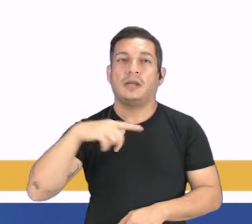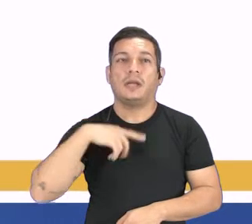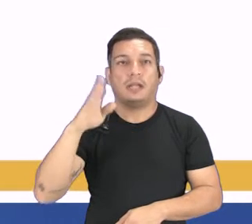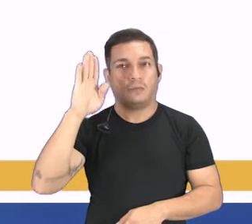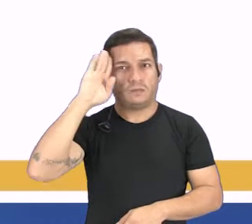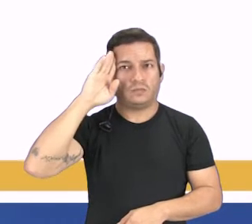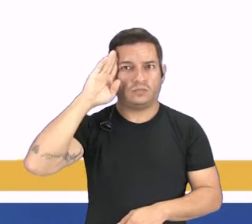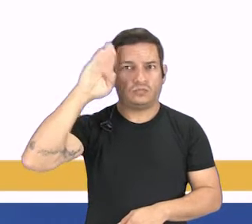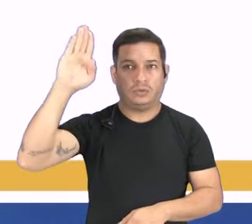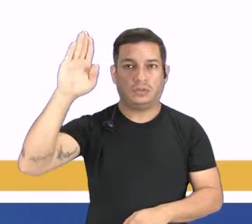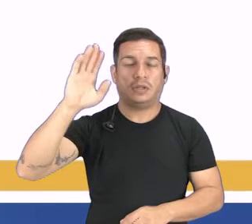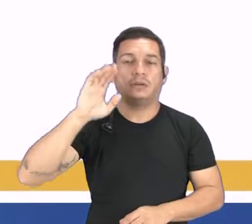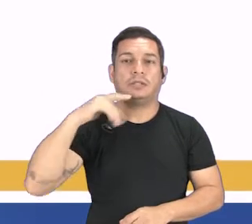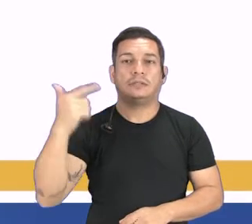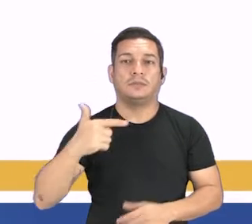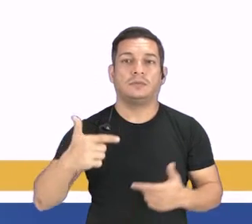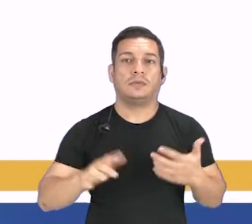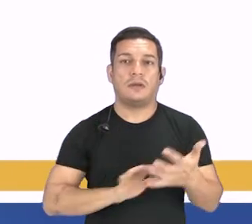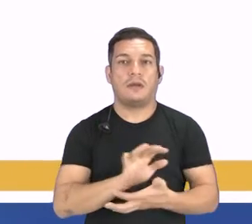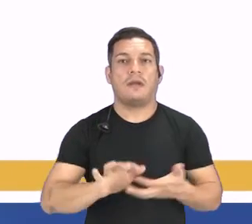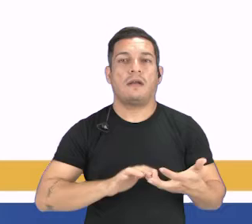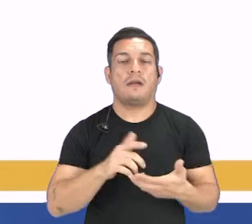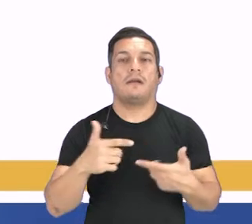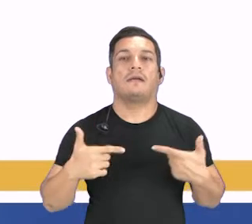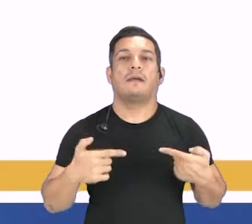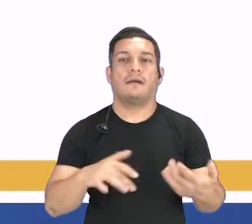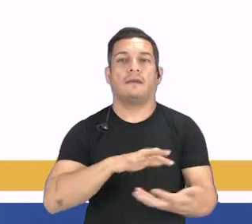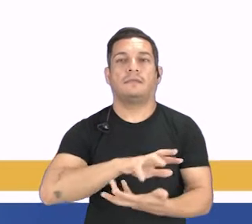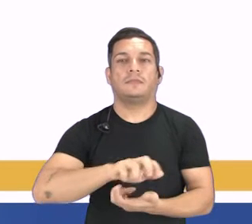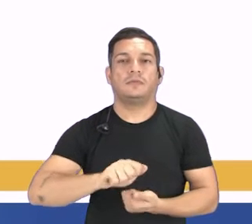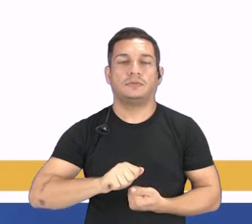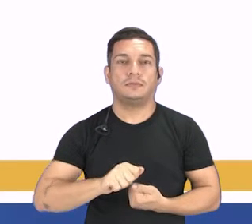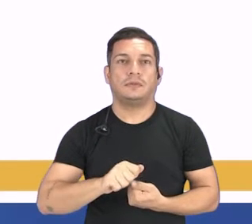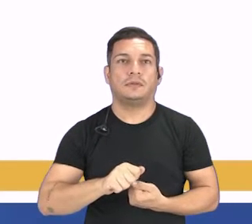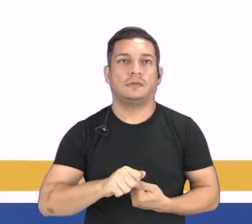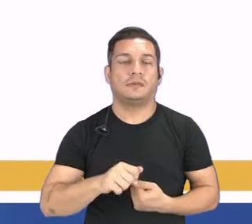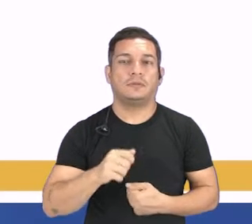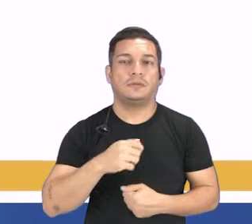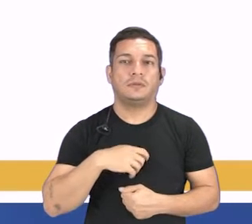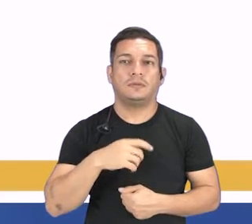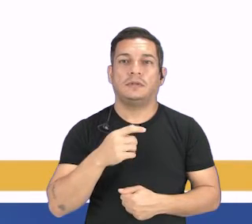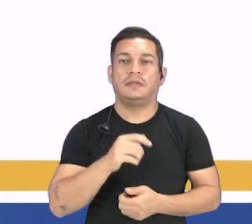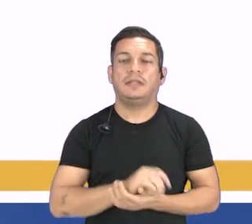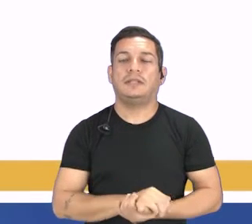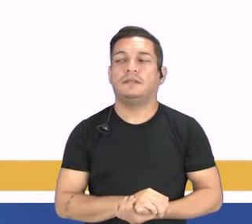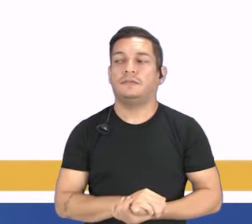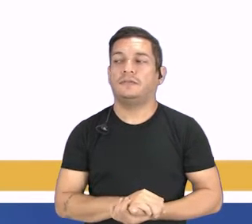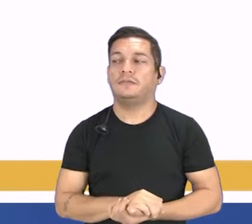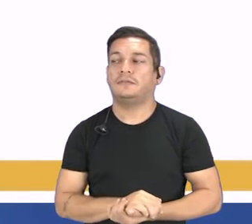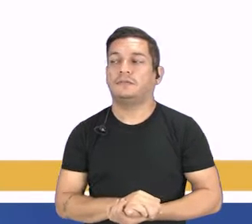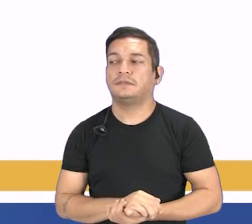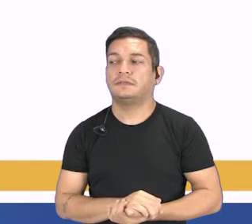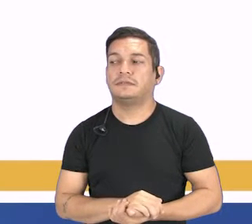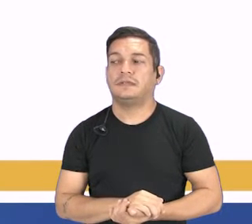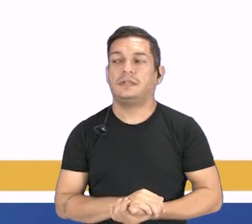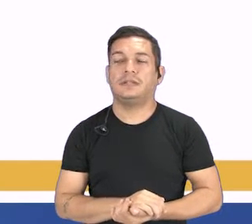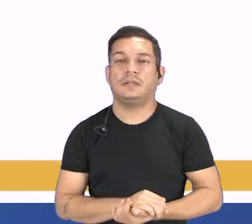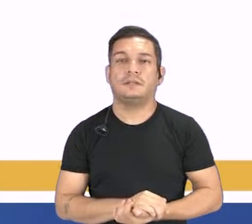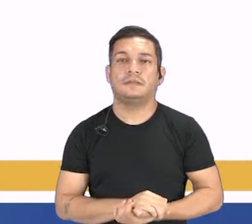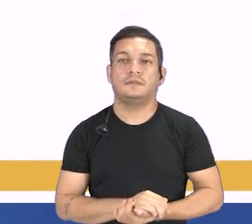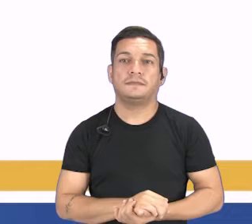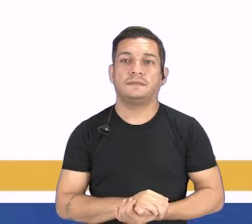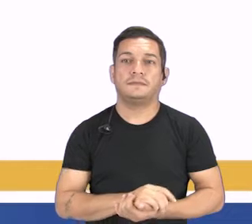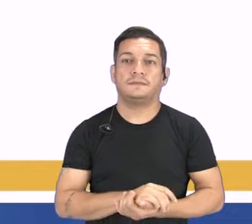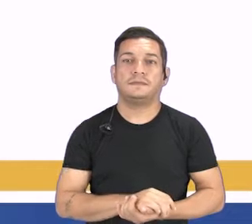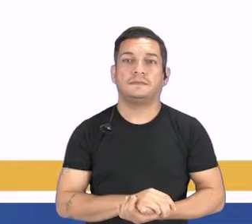Guerra Mundial, um dos braços, digamos assim, de Adolf Hitler, o ditador alemão. Vejam bem, vamos ler um pouco aquela frase